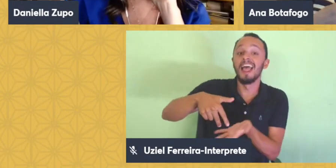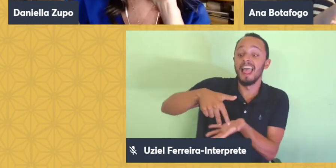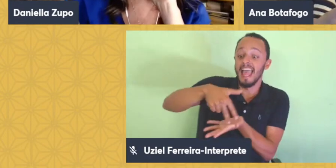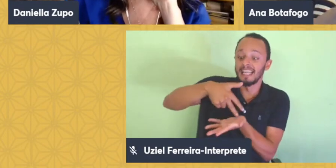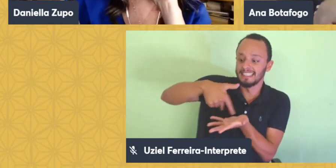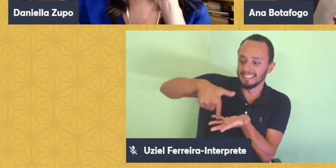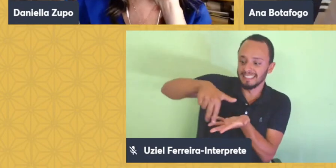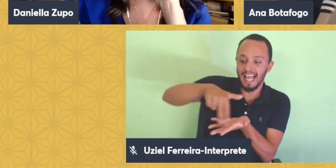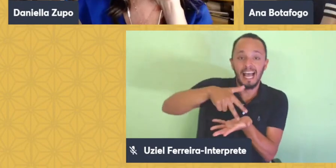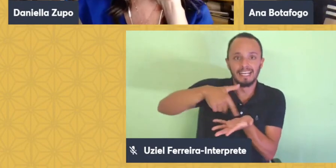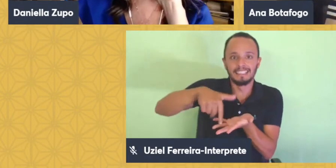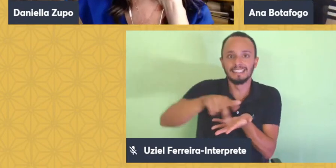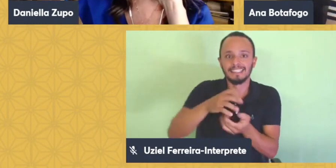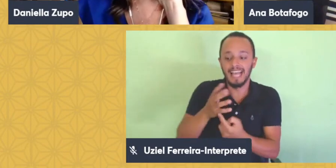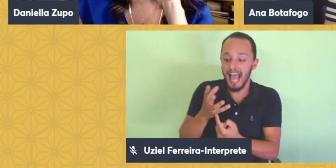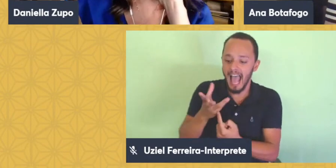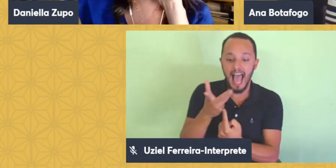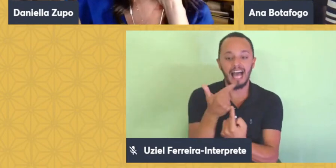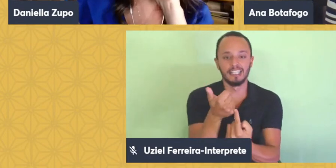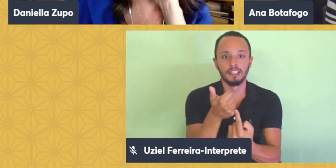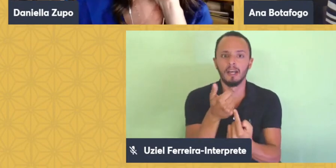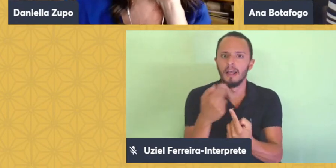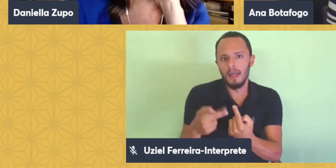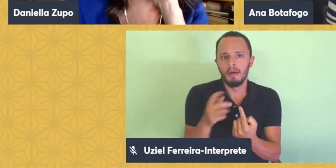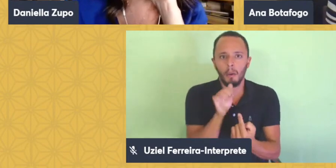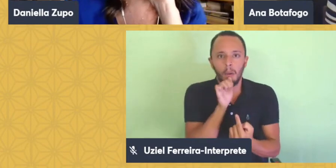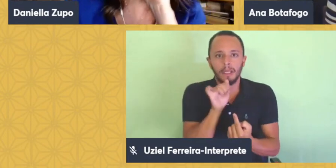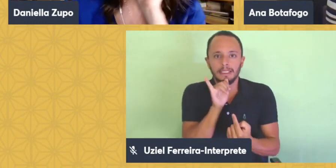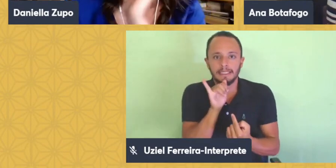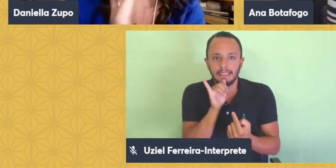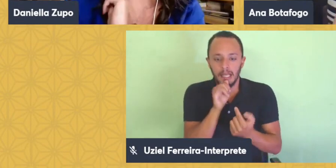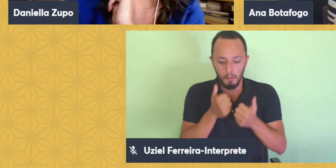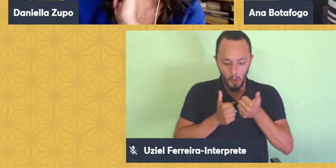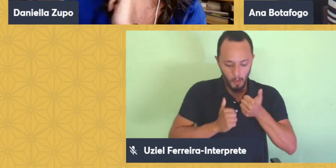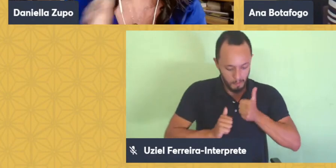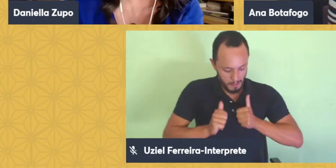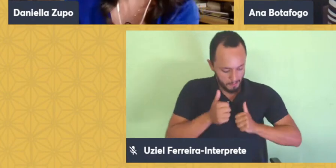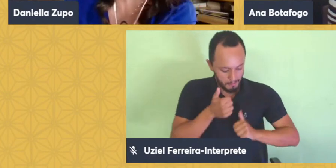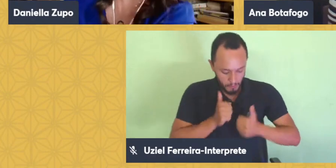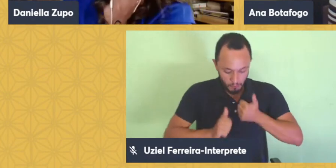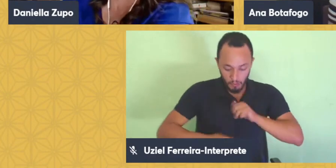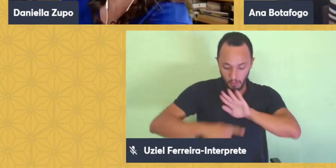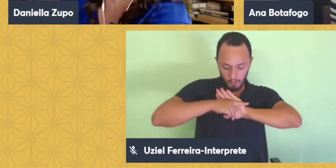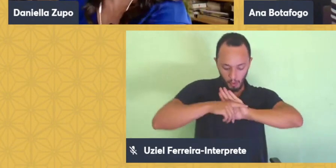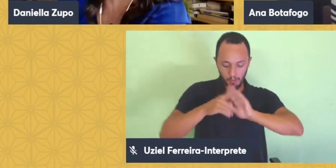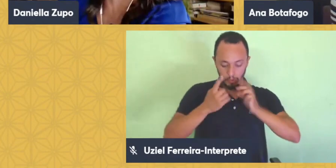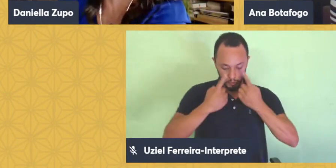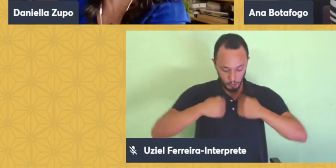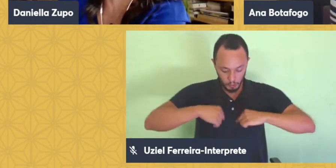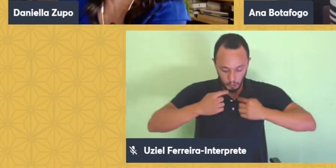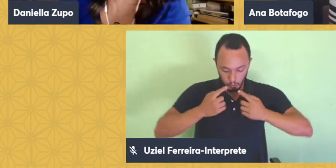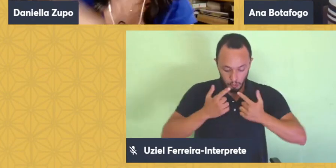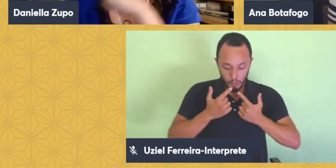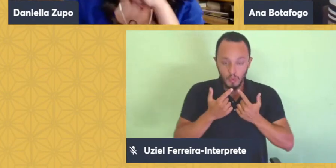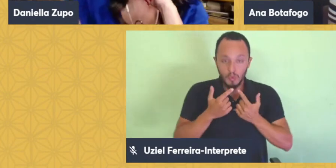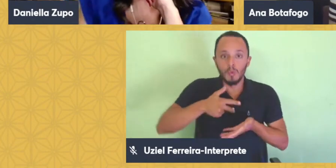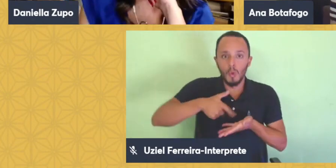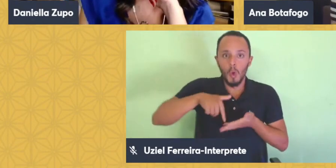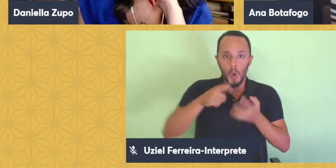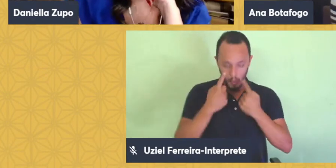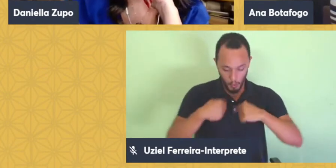manifestação artística desse cor Eu preciso da do corpo ela é a minha linguagem